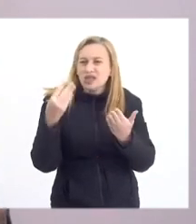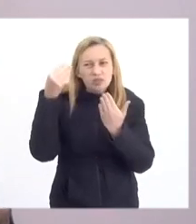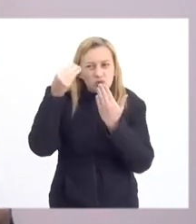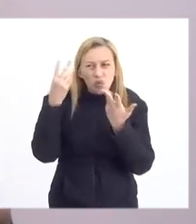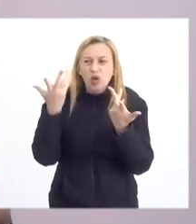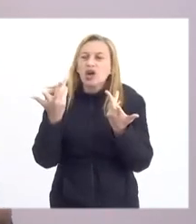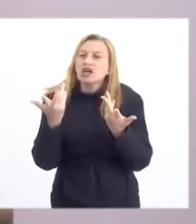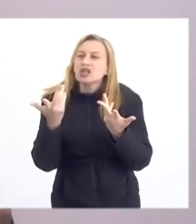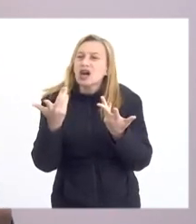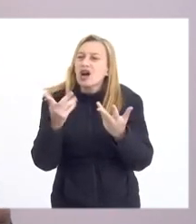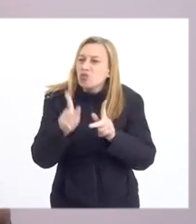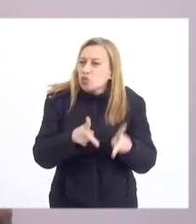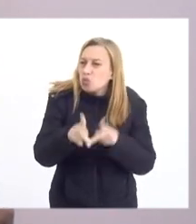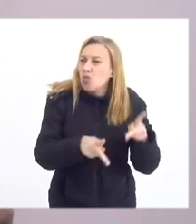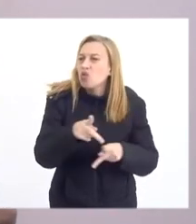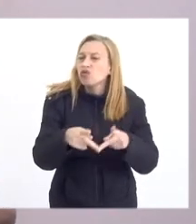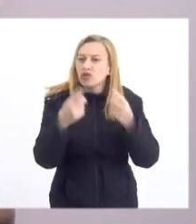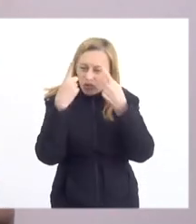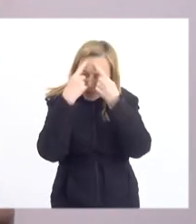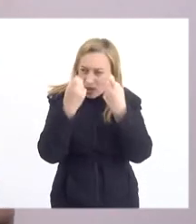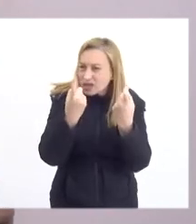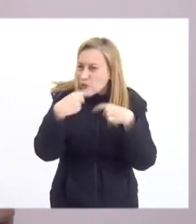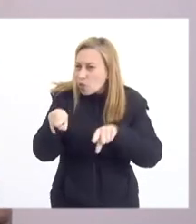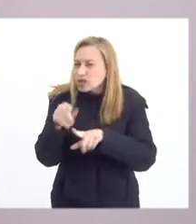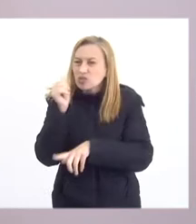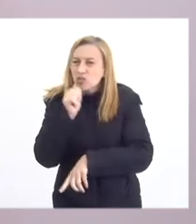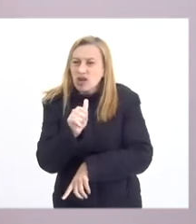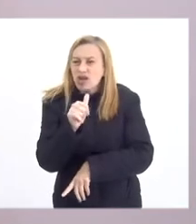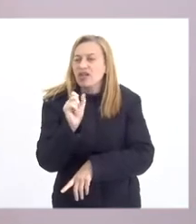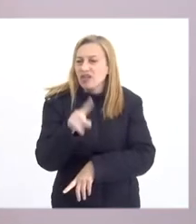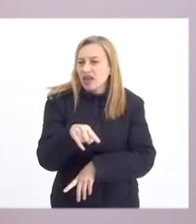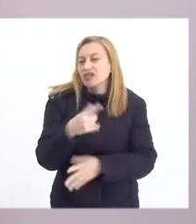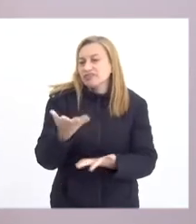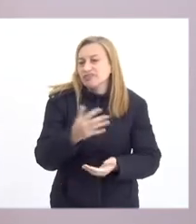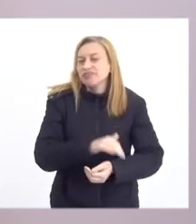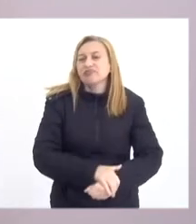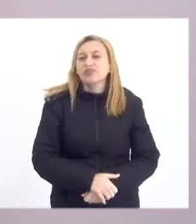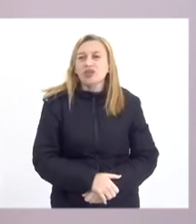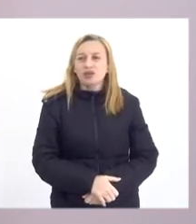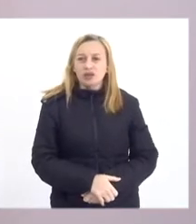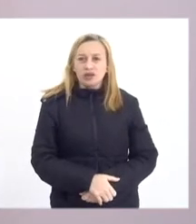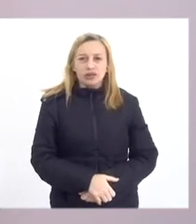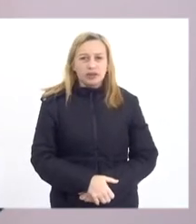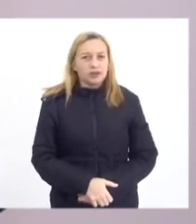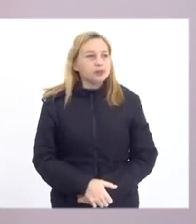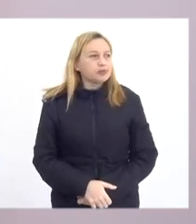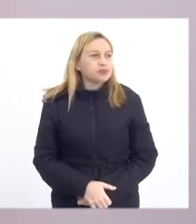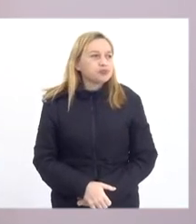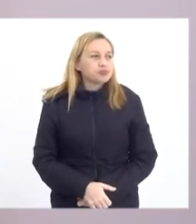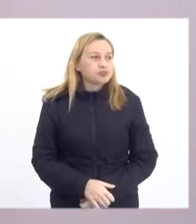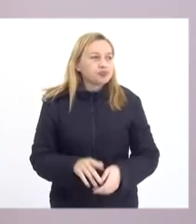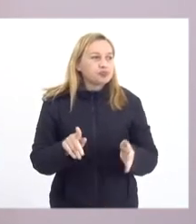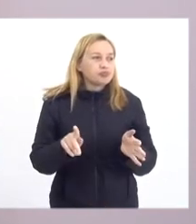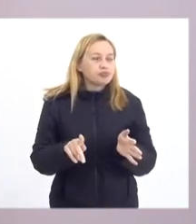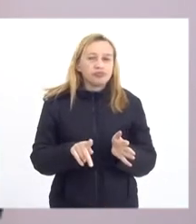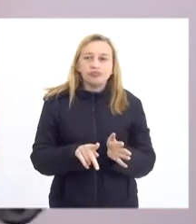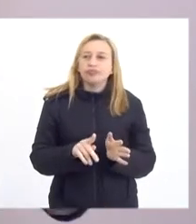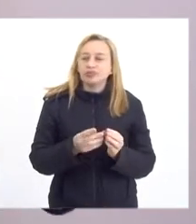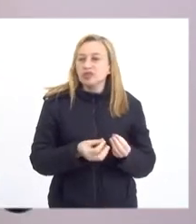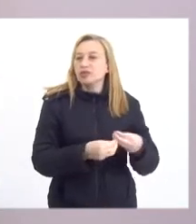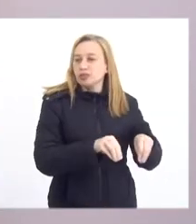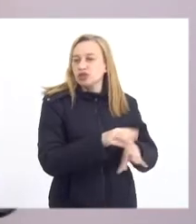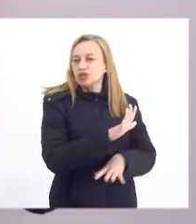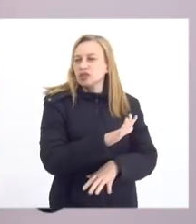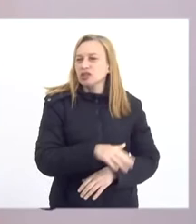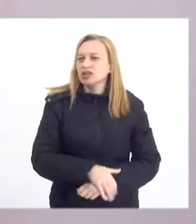população a violência contra a mulher. Realmente um atentado. O projeto então está prejudicado.